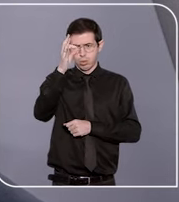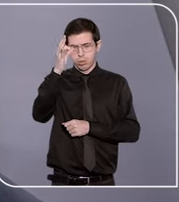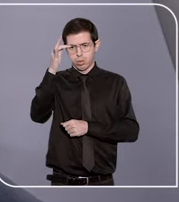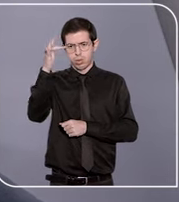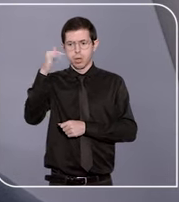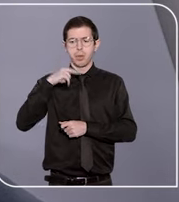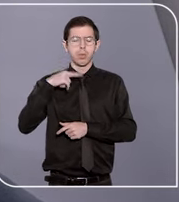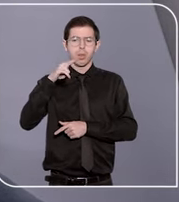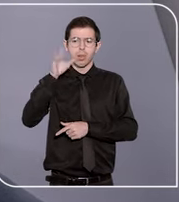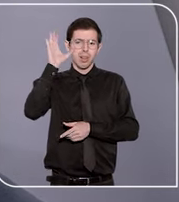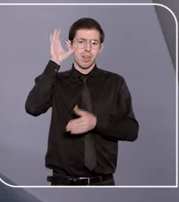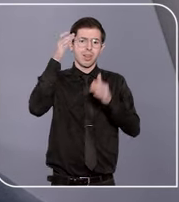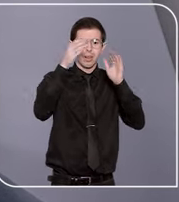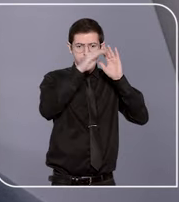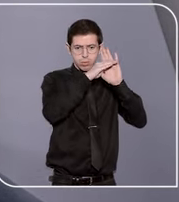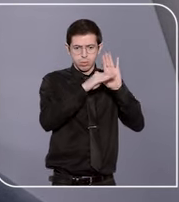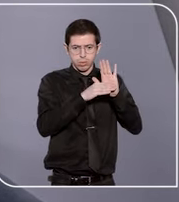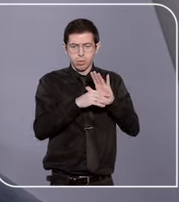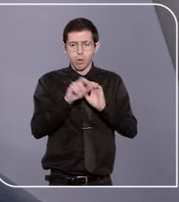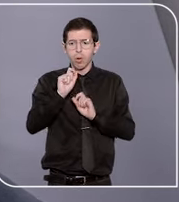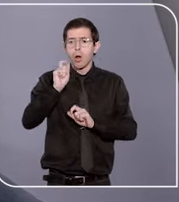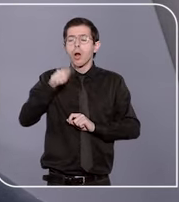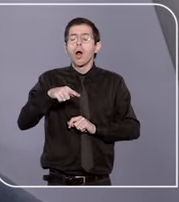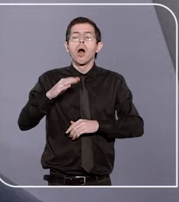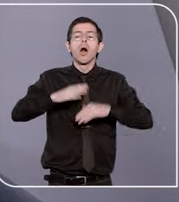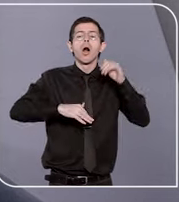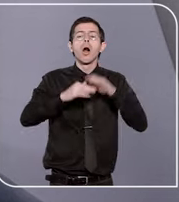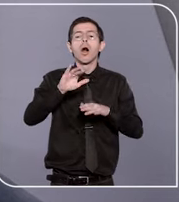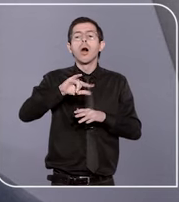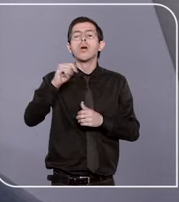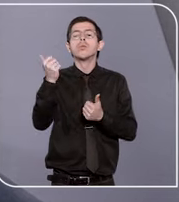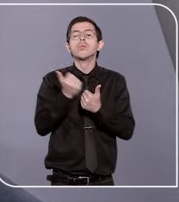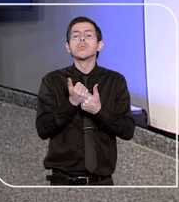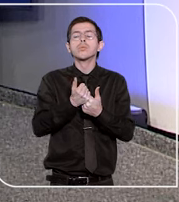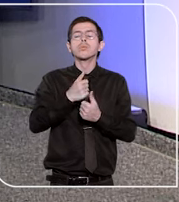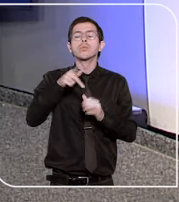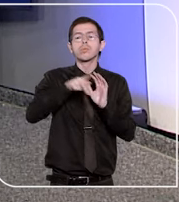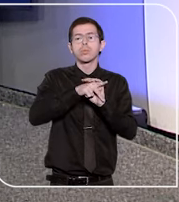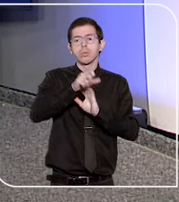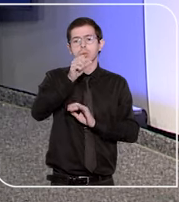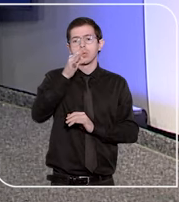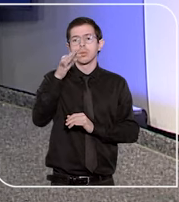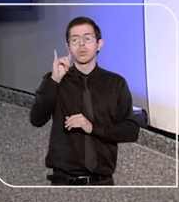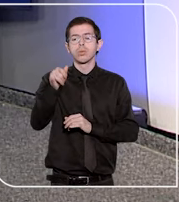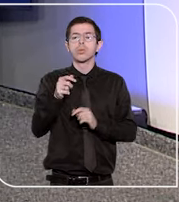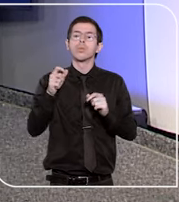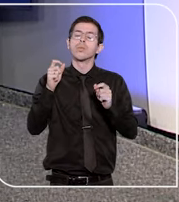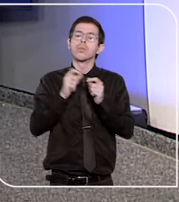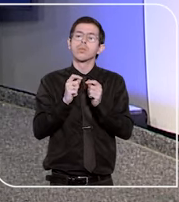de mérito, o que é que competiria à vice-presidência aqui do STJ?